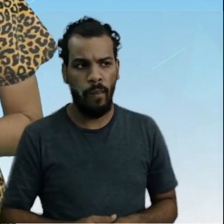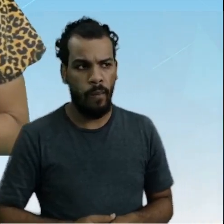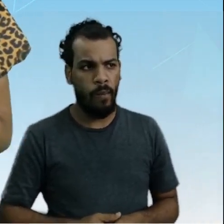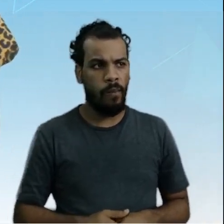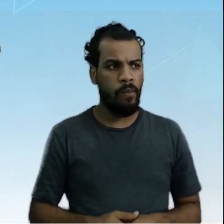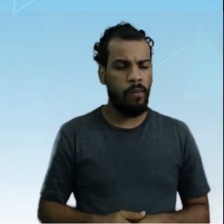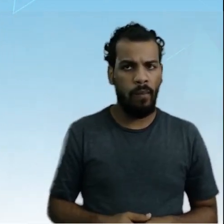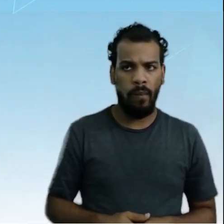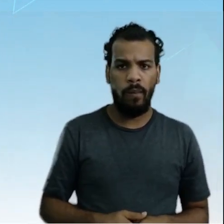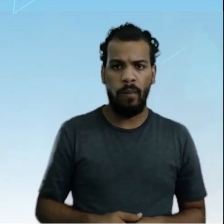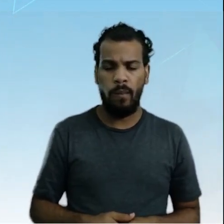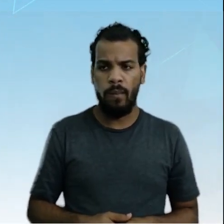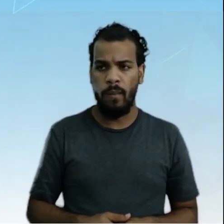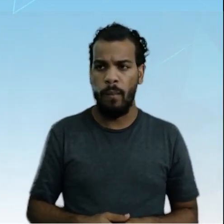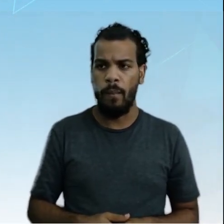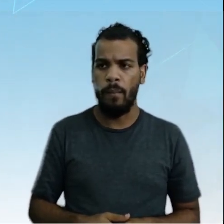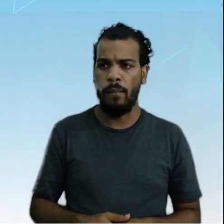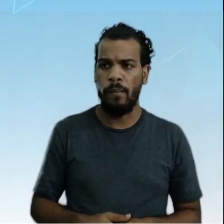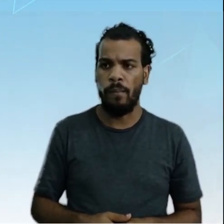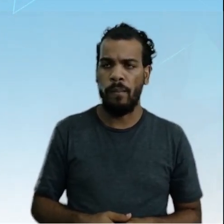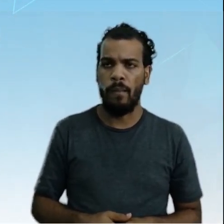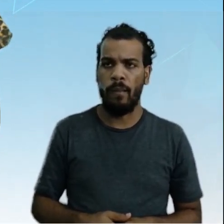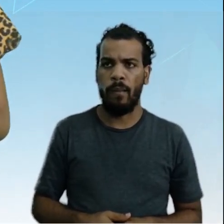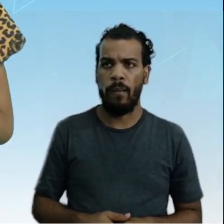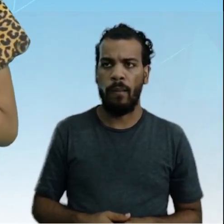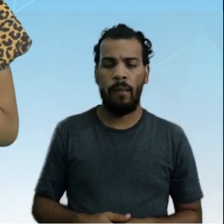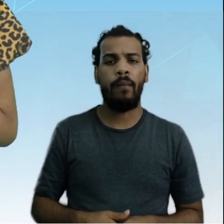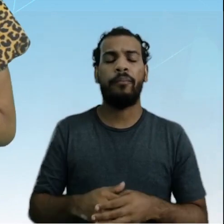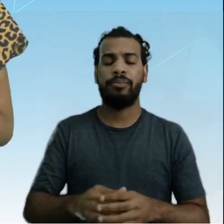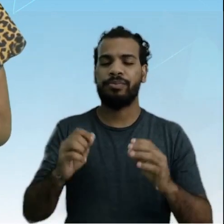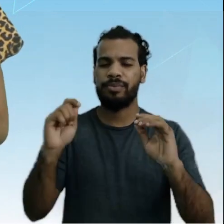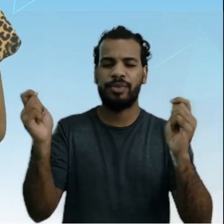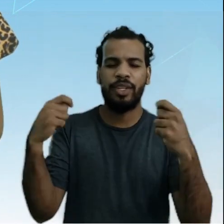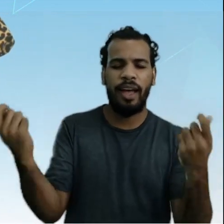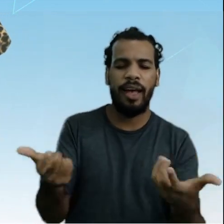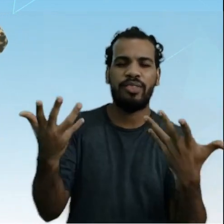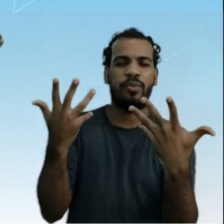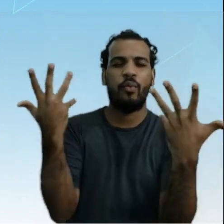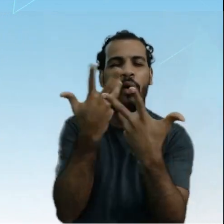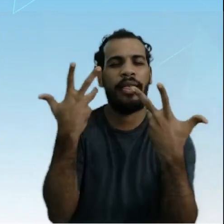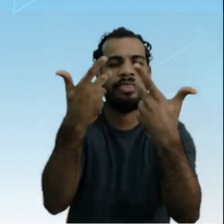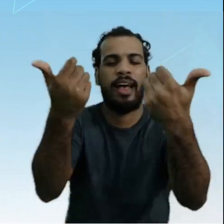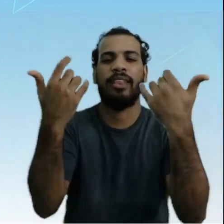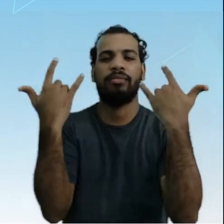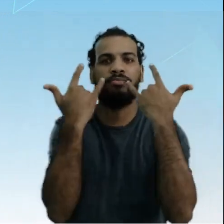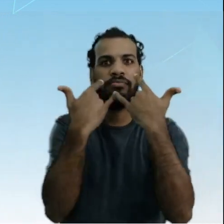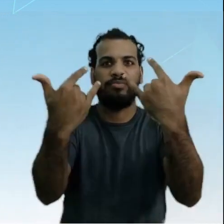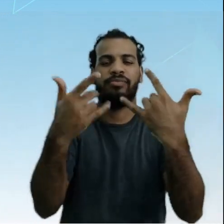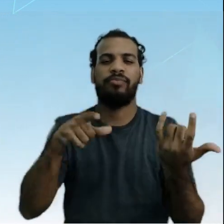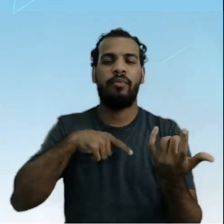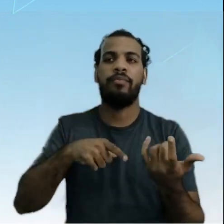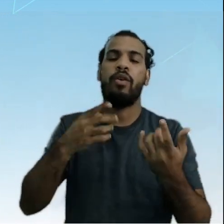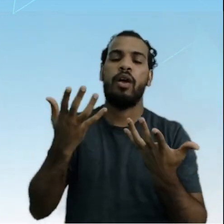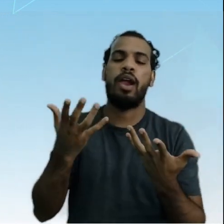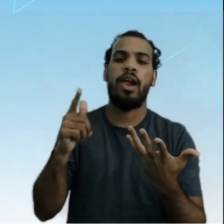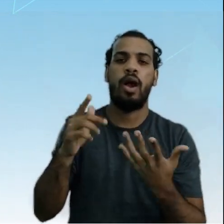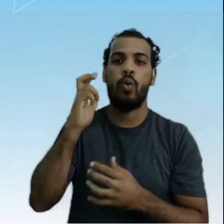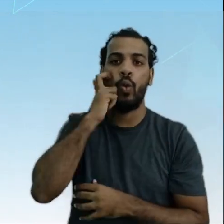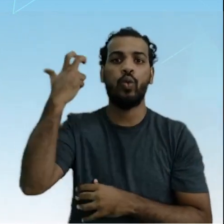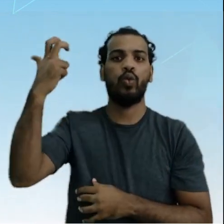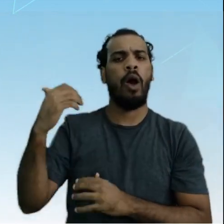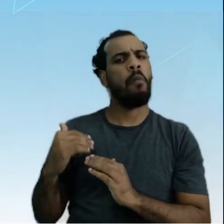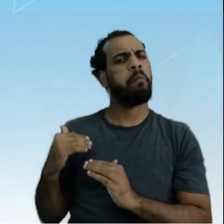falou dos encantados, não é isso? Sim, Os encantados, e voltar mais uma vez a essa questão da riqueza cultural do sertão